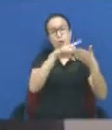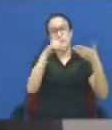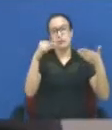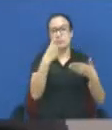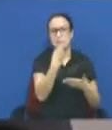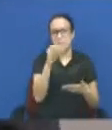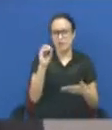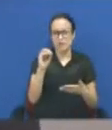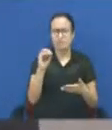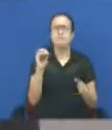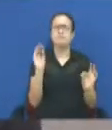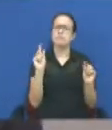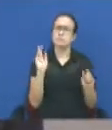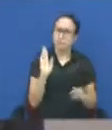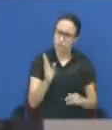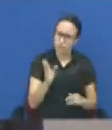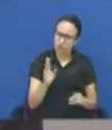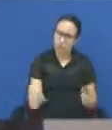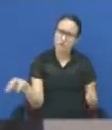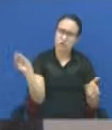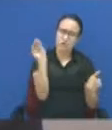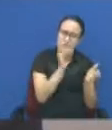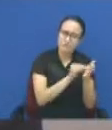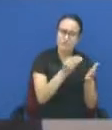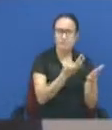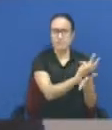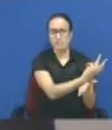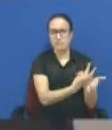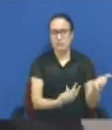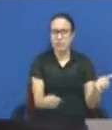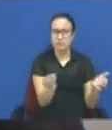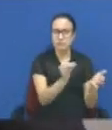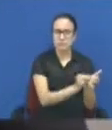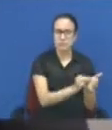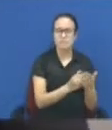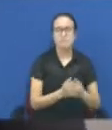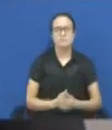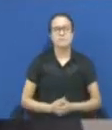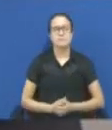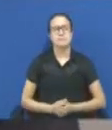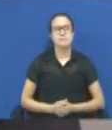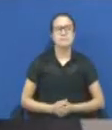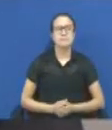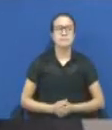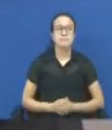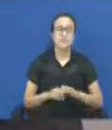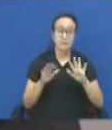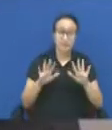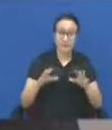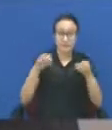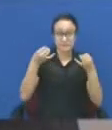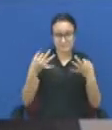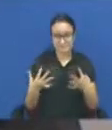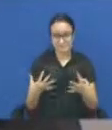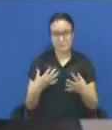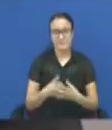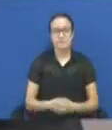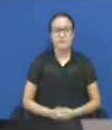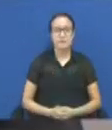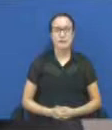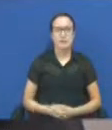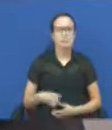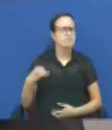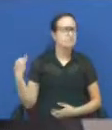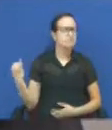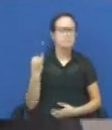tinha o conteúdo de que o conselho não será remunerado. Mas, assim, a importância desse projeto.